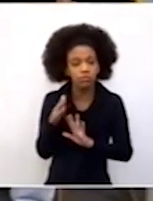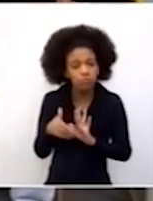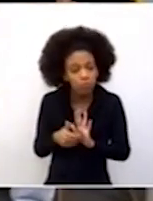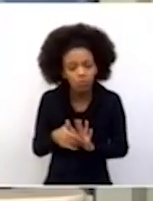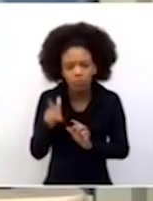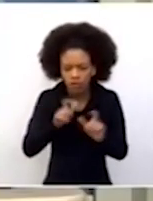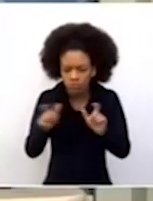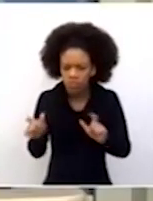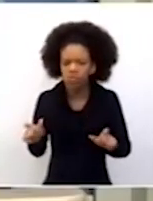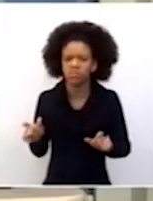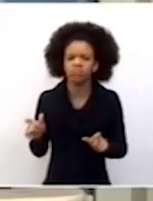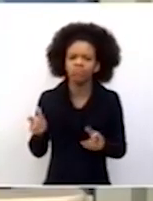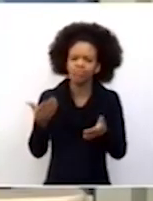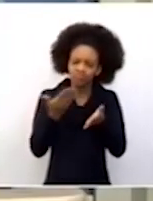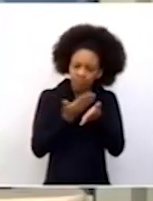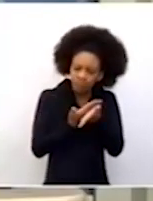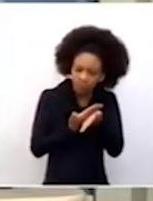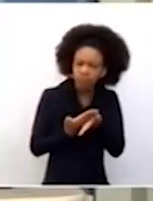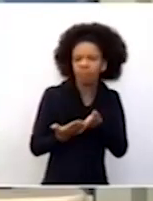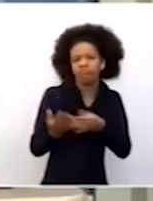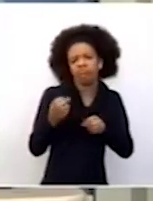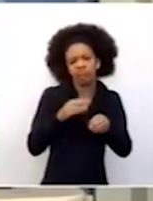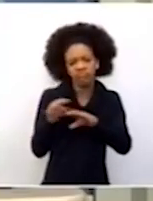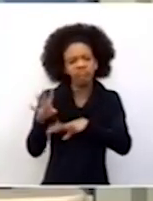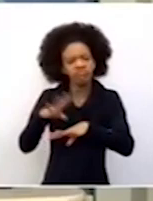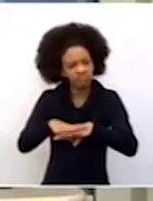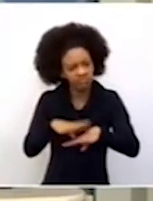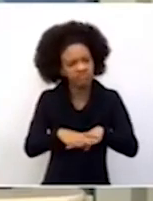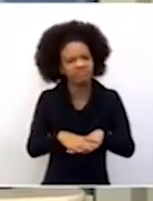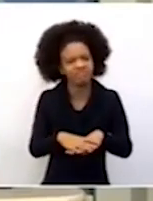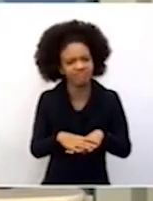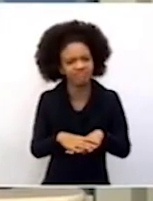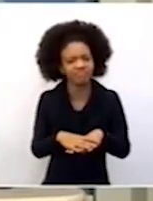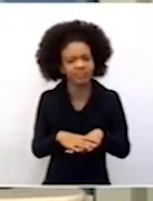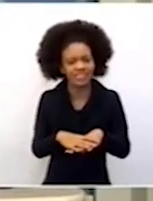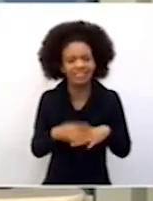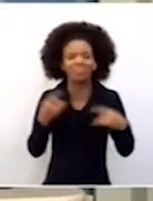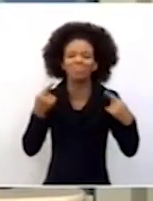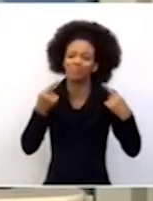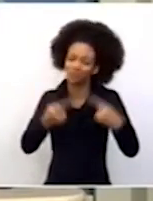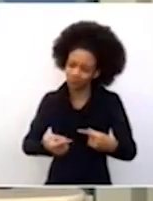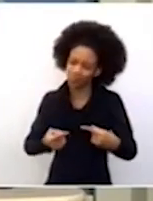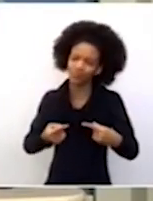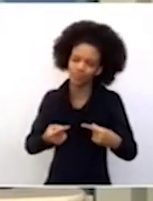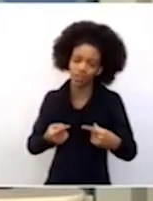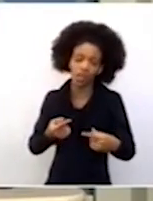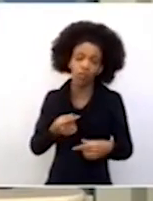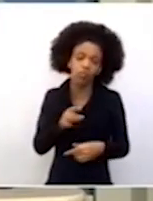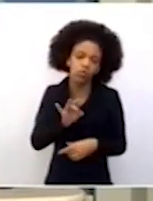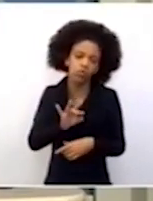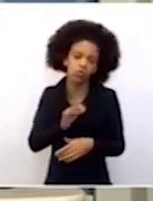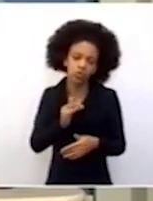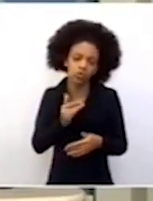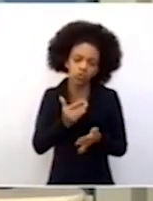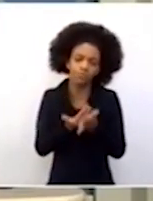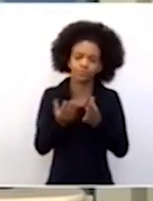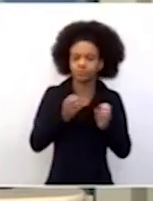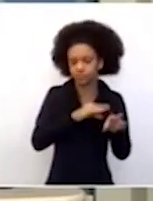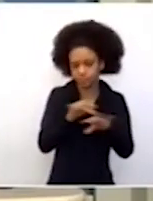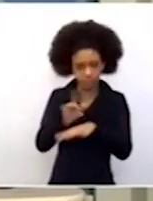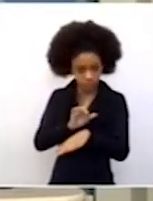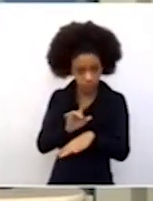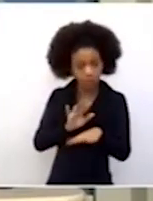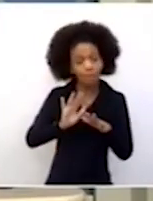vamos dizer, a linha inicial da educação, né, os anos iniciais, é um desafio, não só para os anos iniciais, mas para toda a educação, para